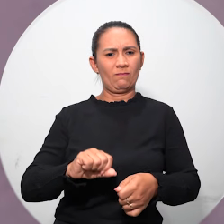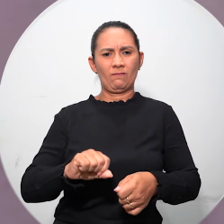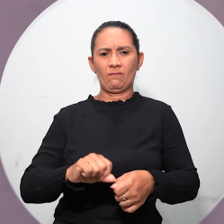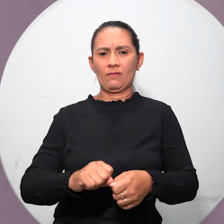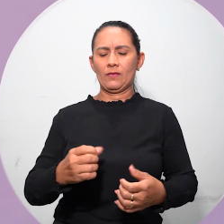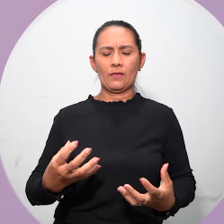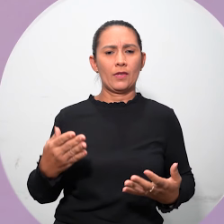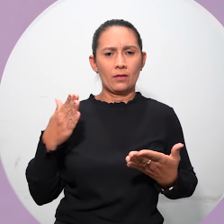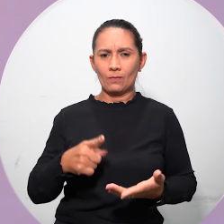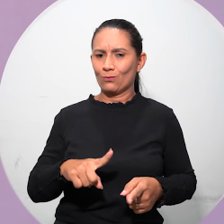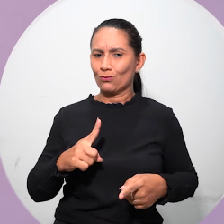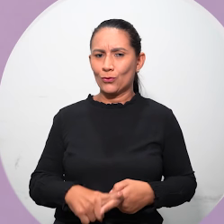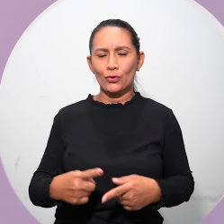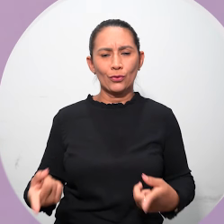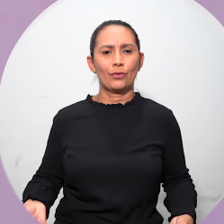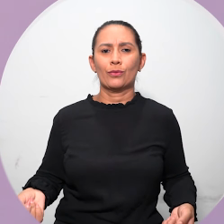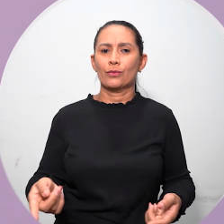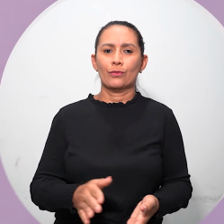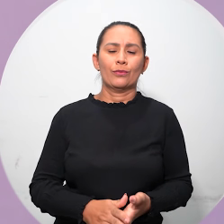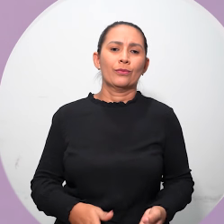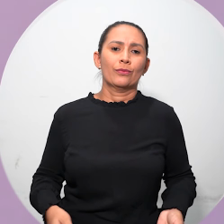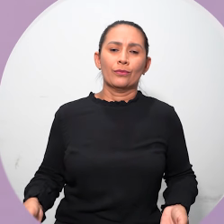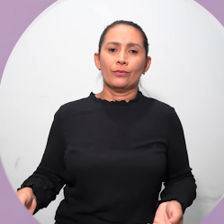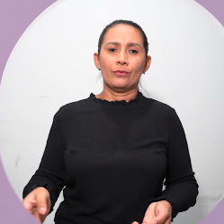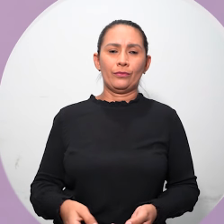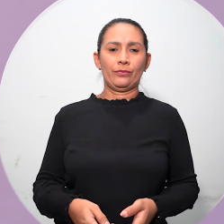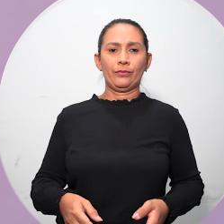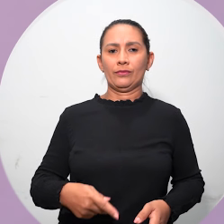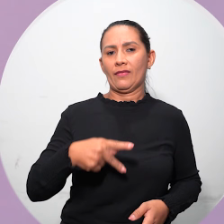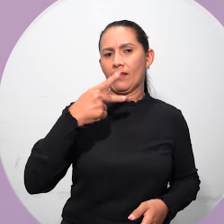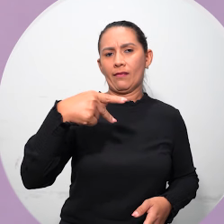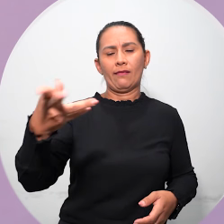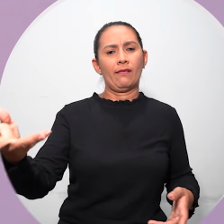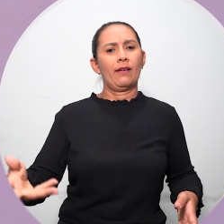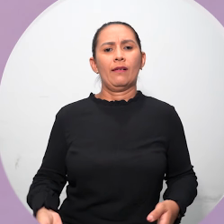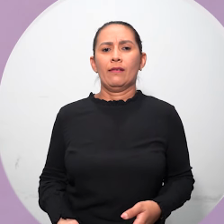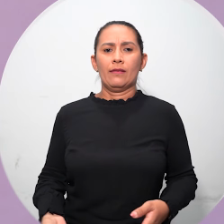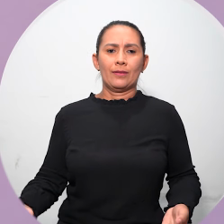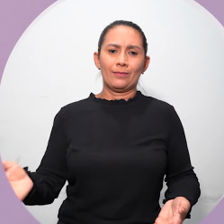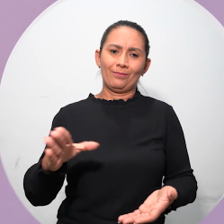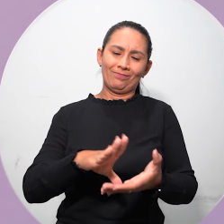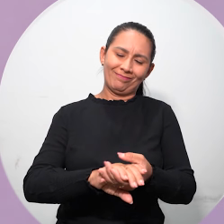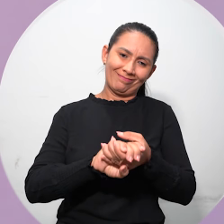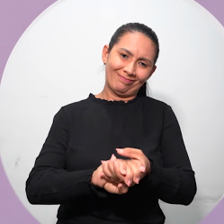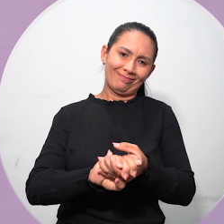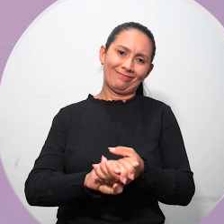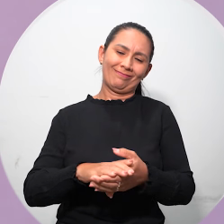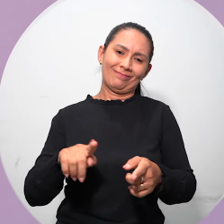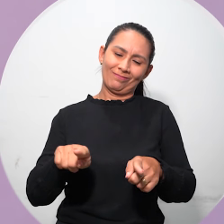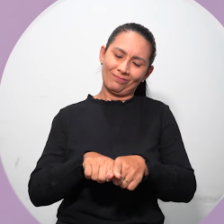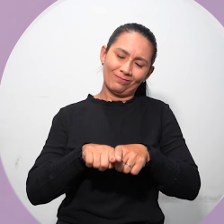ele fazia. E falar desse casal é magnífico, porque eles são pessoas incríveis, exemplo de